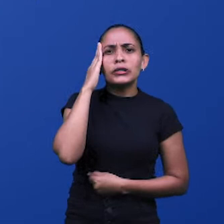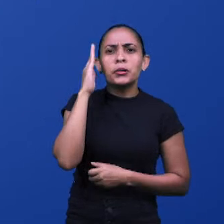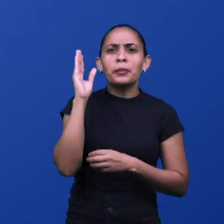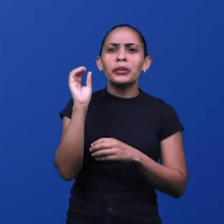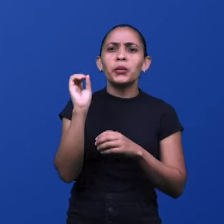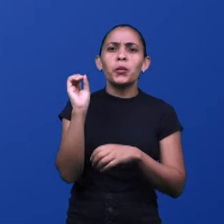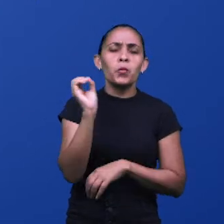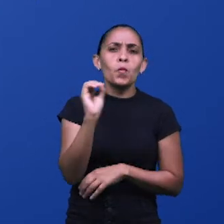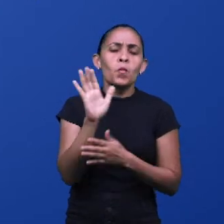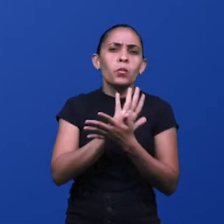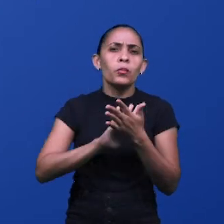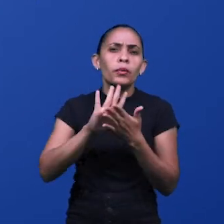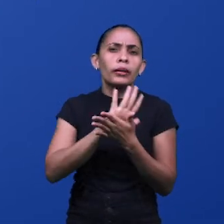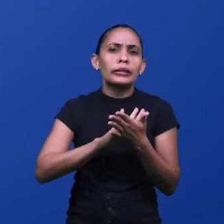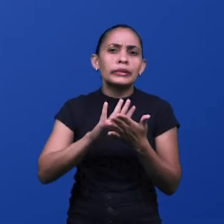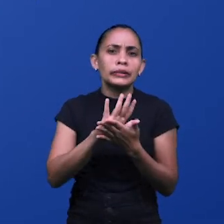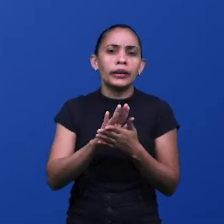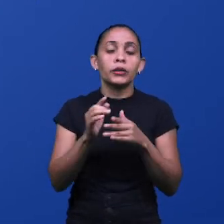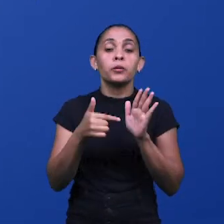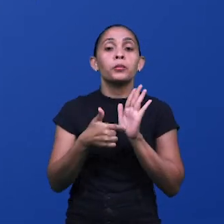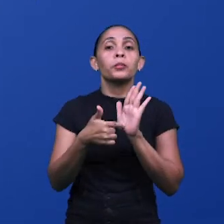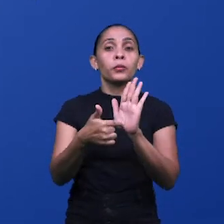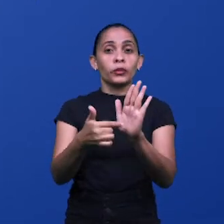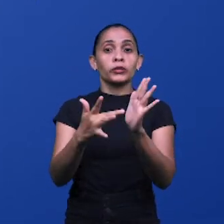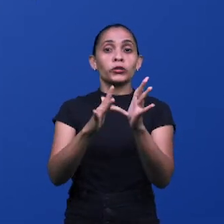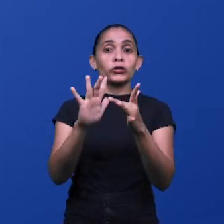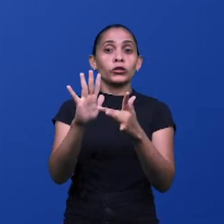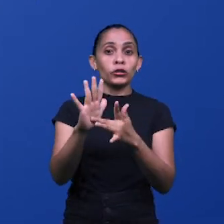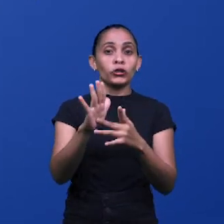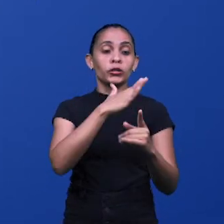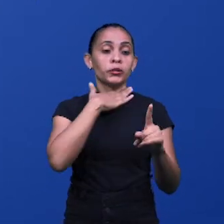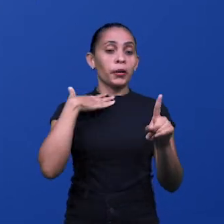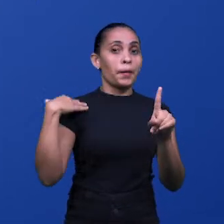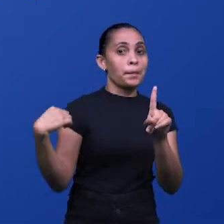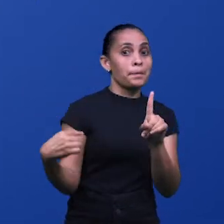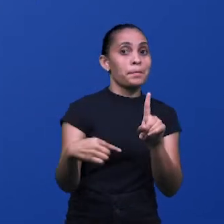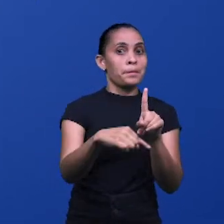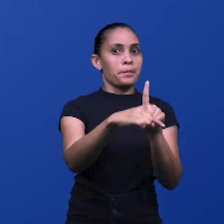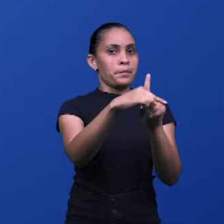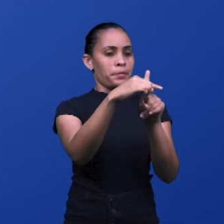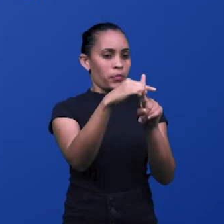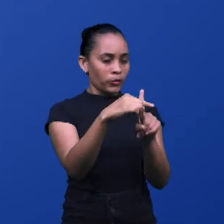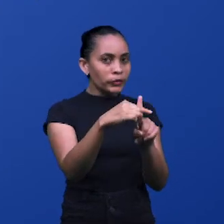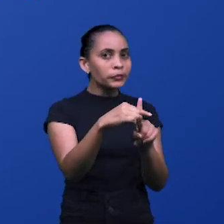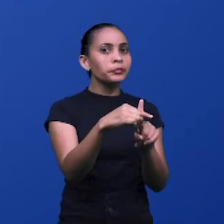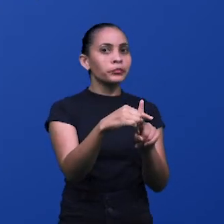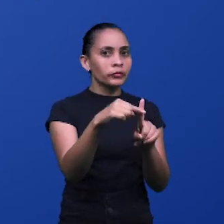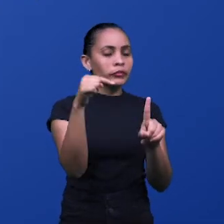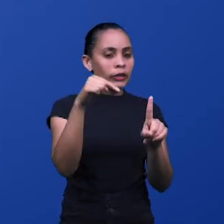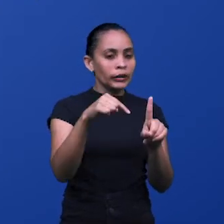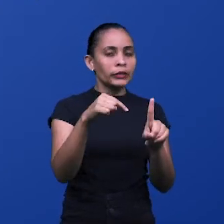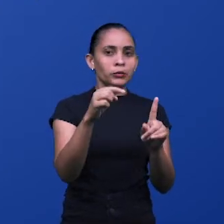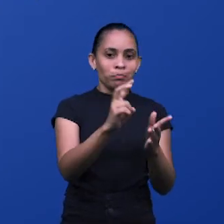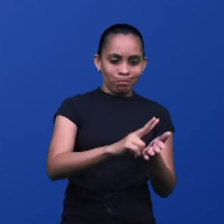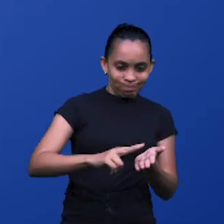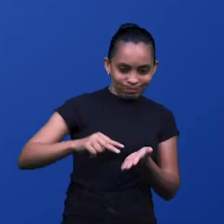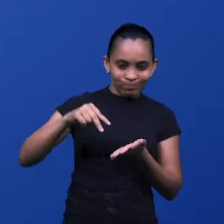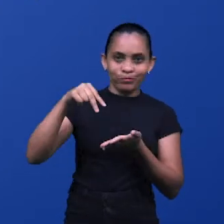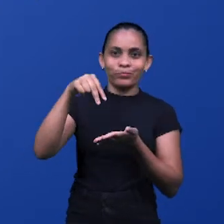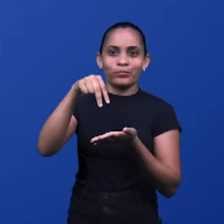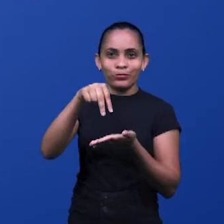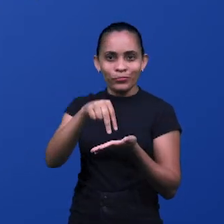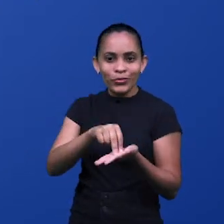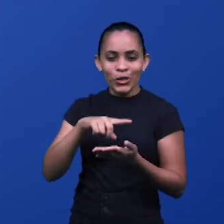3 dias está falando a respeito do sacrifício do Senhor Jesus, pois foi pela sua morte e ressurreição que nós, como